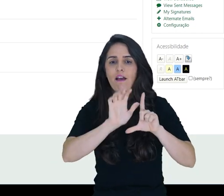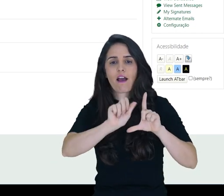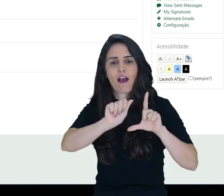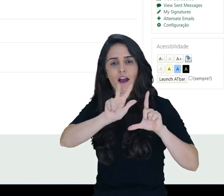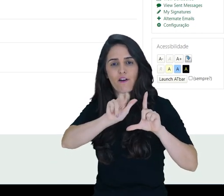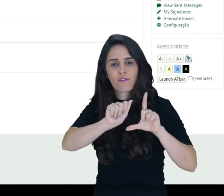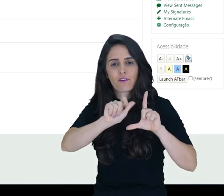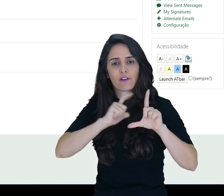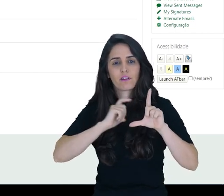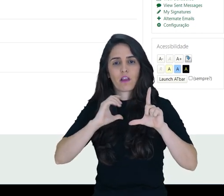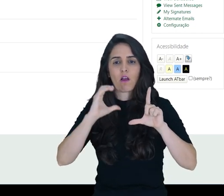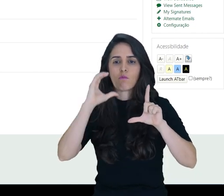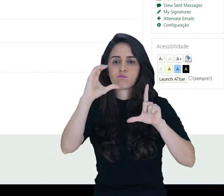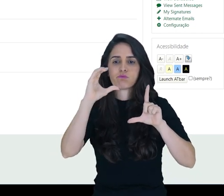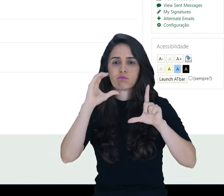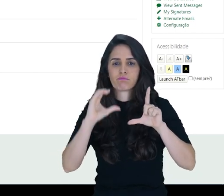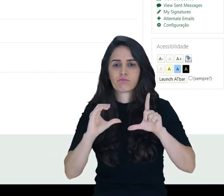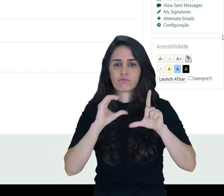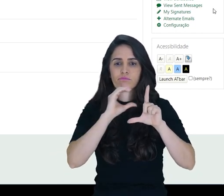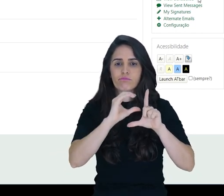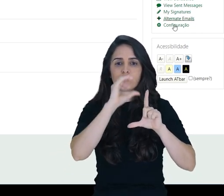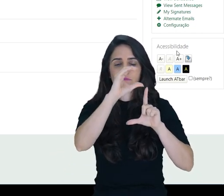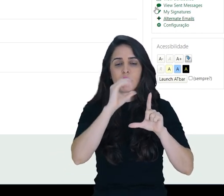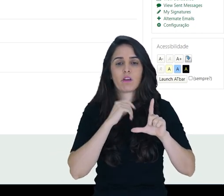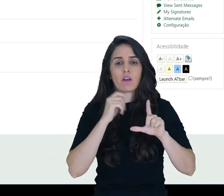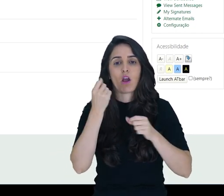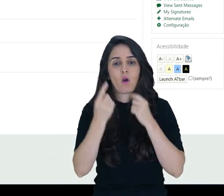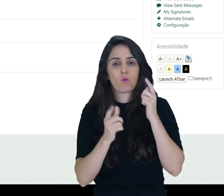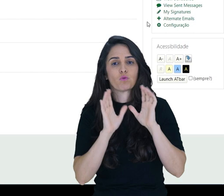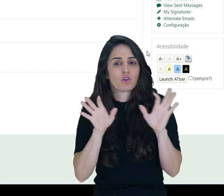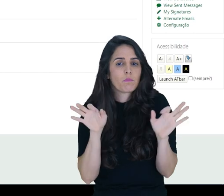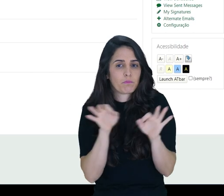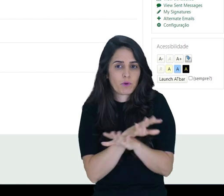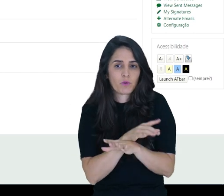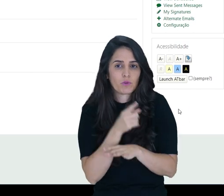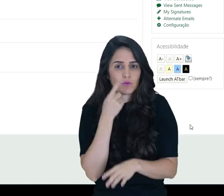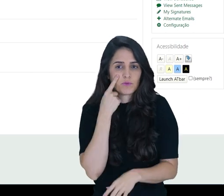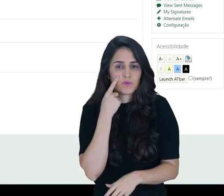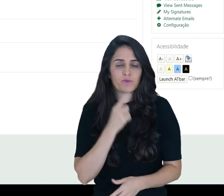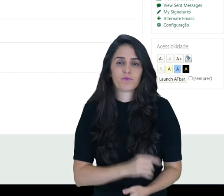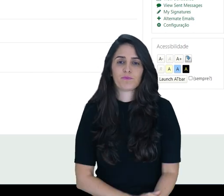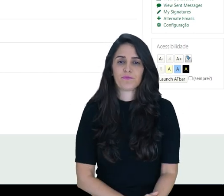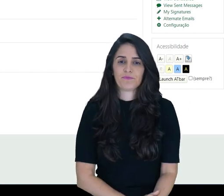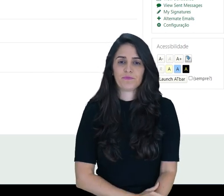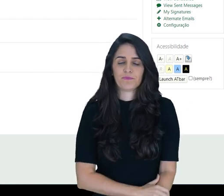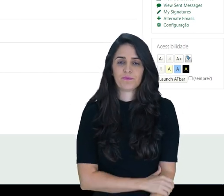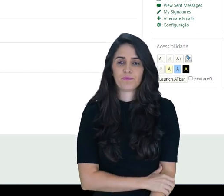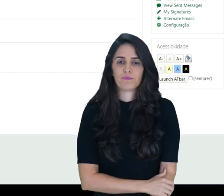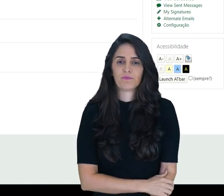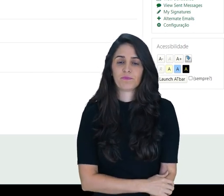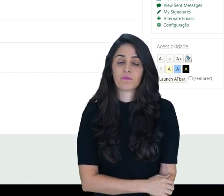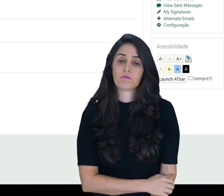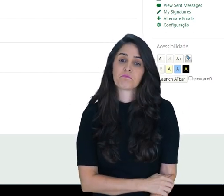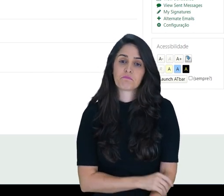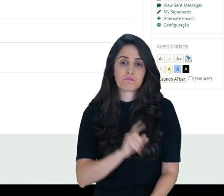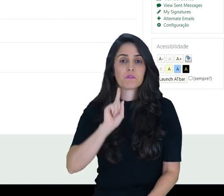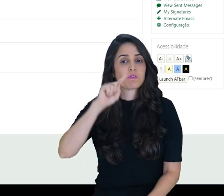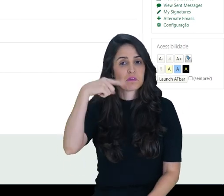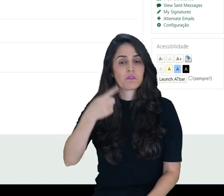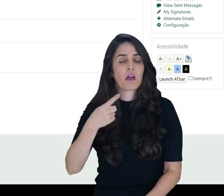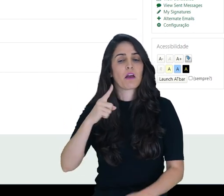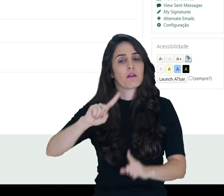temos também as opções de blocos temos esses blocos que já vem por padrão habilitados e temos também